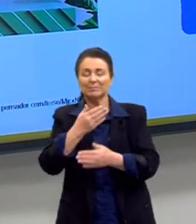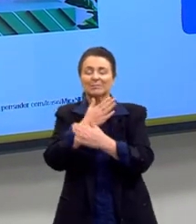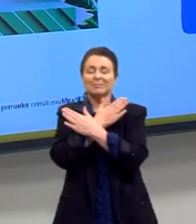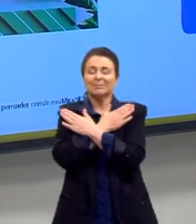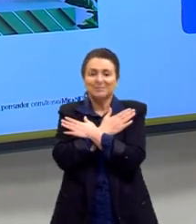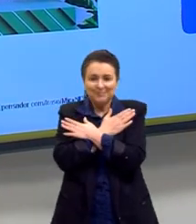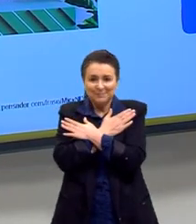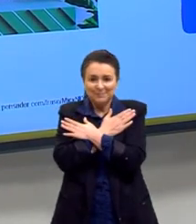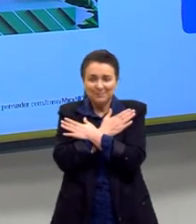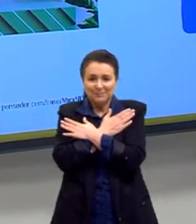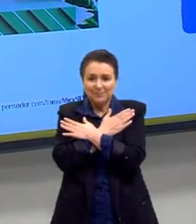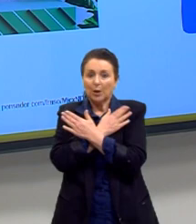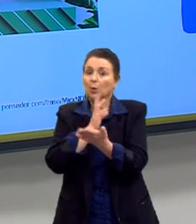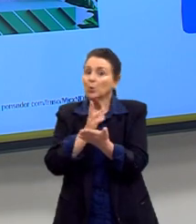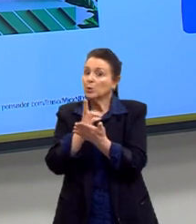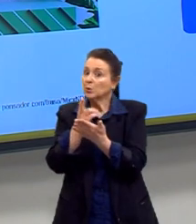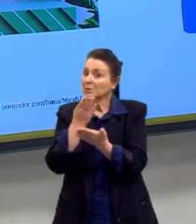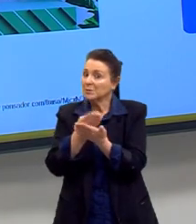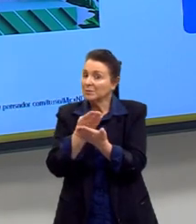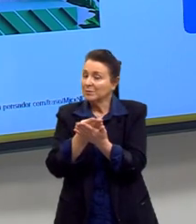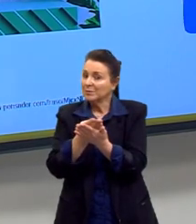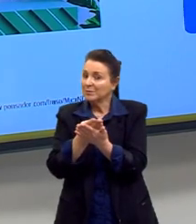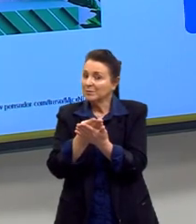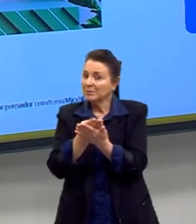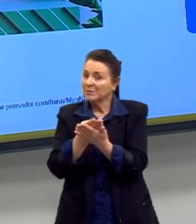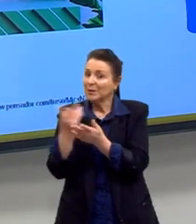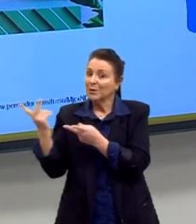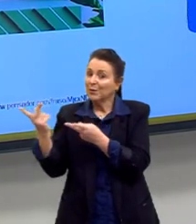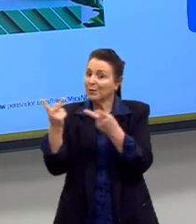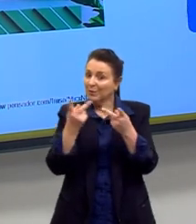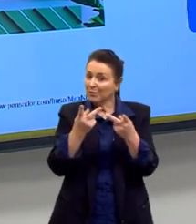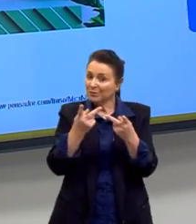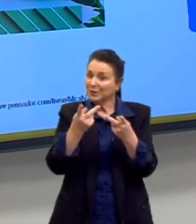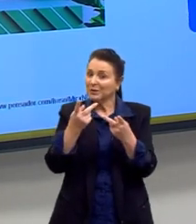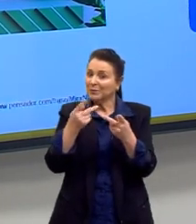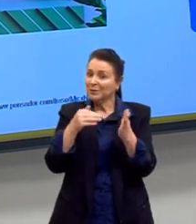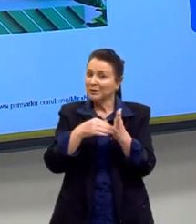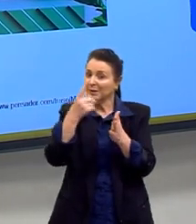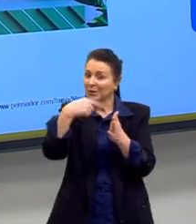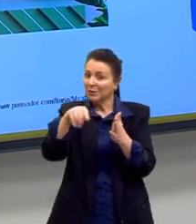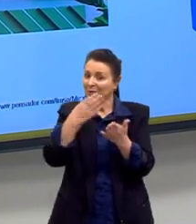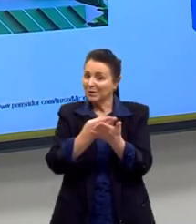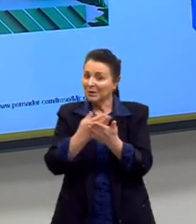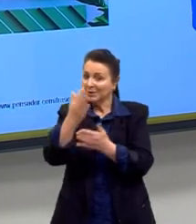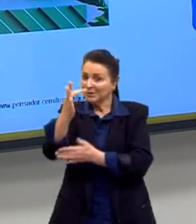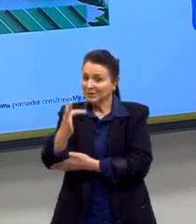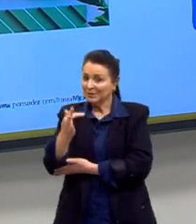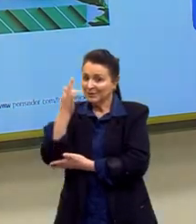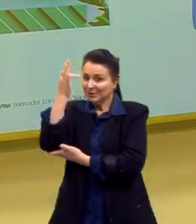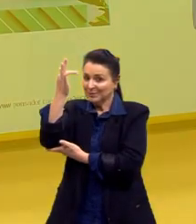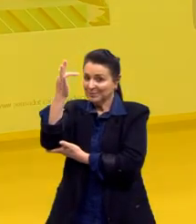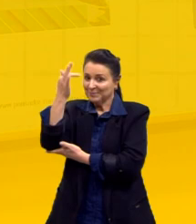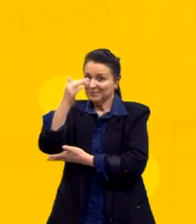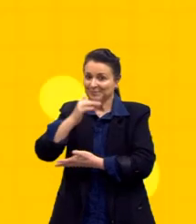abraço continue estudando e te convido para nos encontrarmos na próxima aula de filosofia